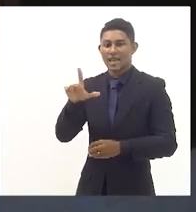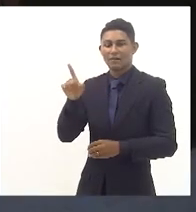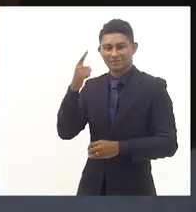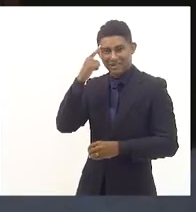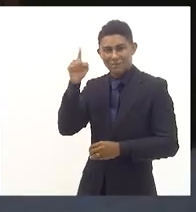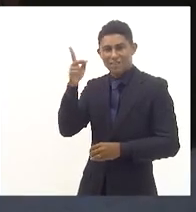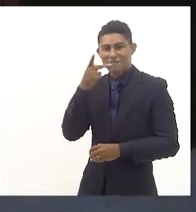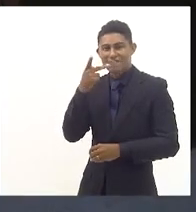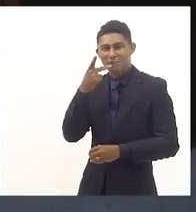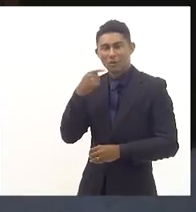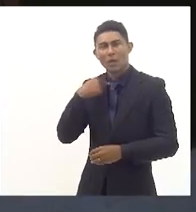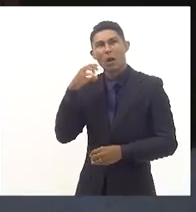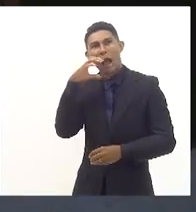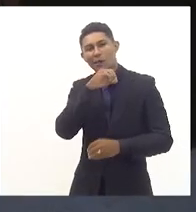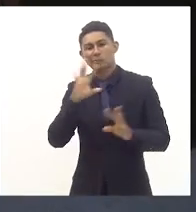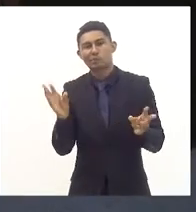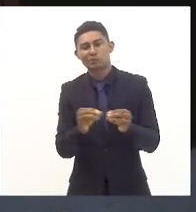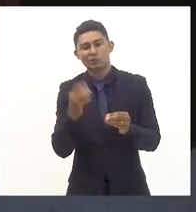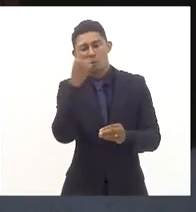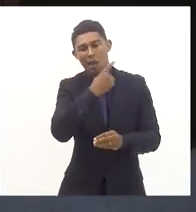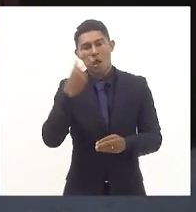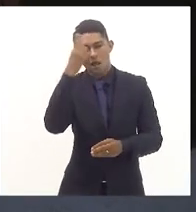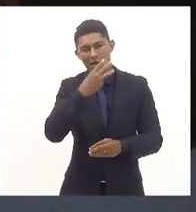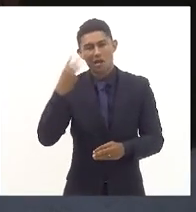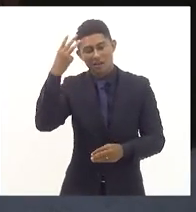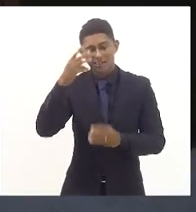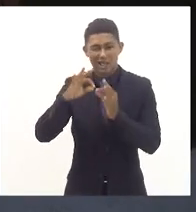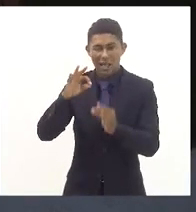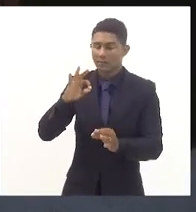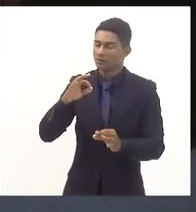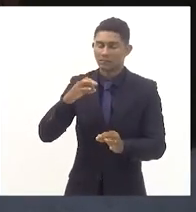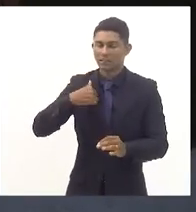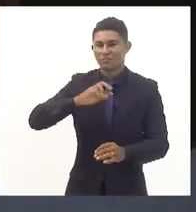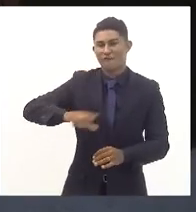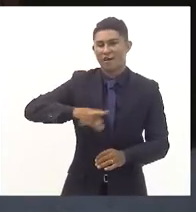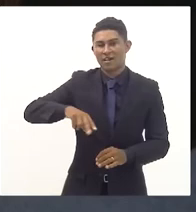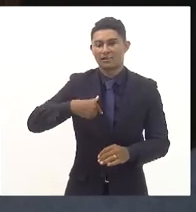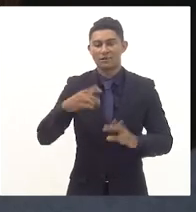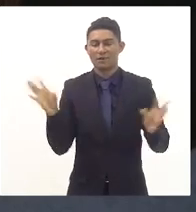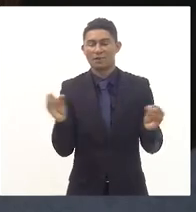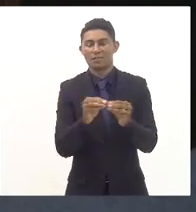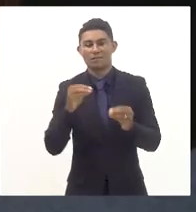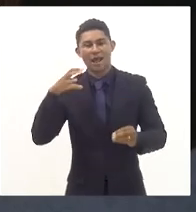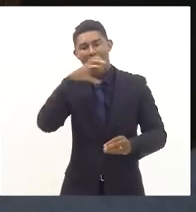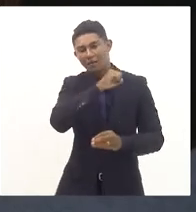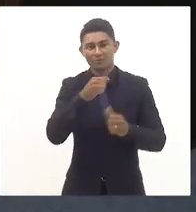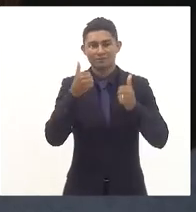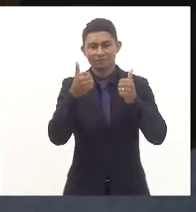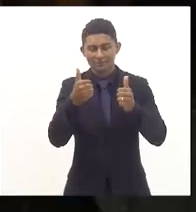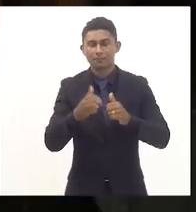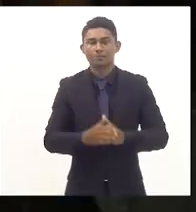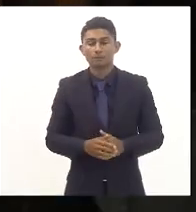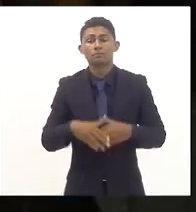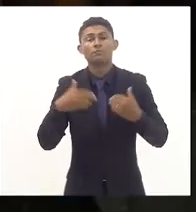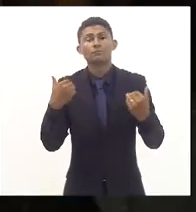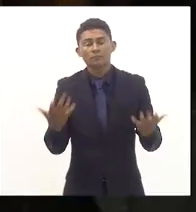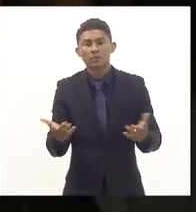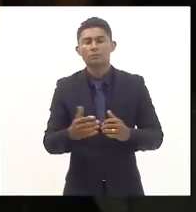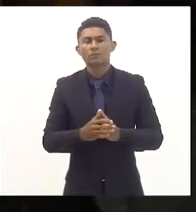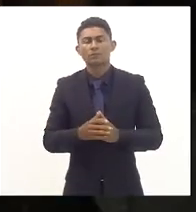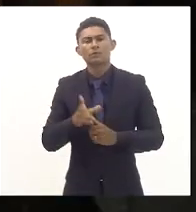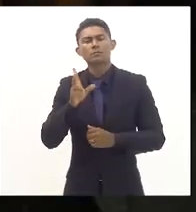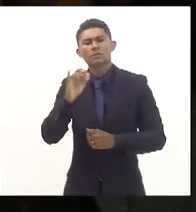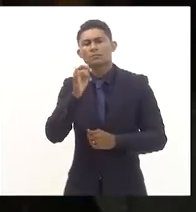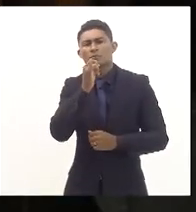uma foto falava né três quatro horas eu serei muito Breve Aqui bom como eu disse eu acho que toda vez que nós temos uma digressão